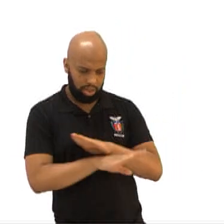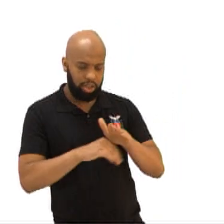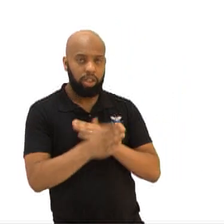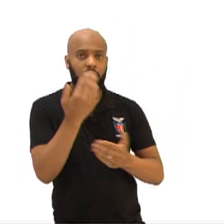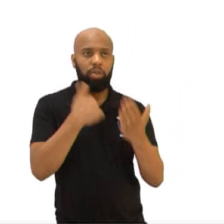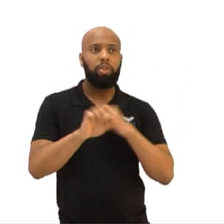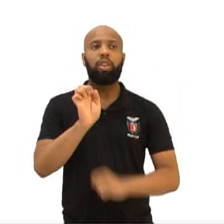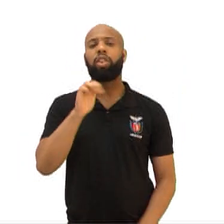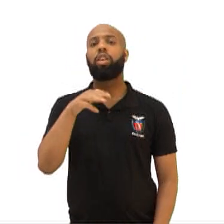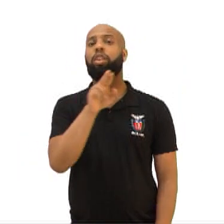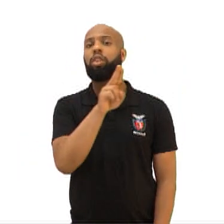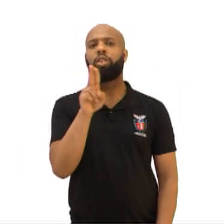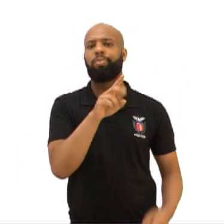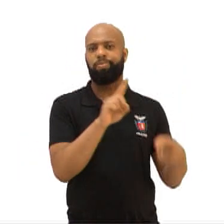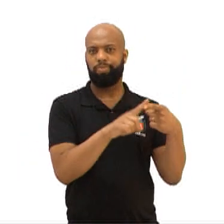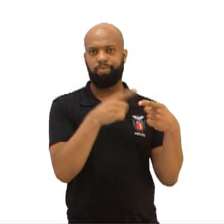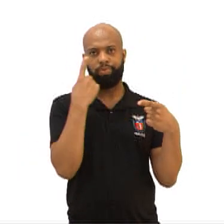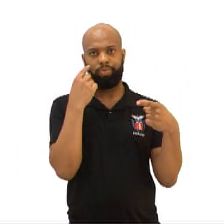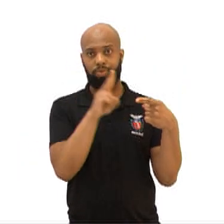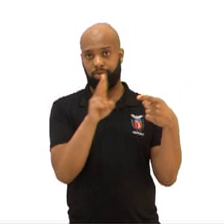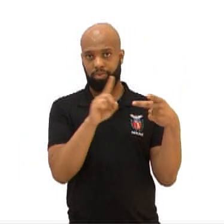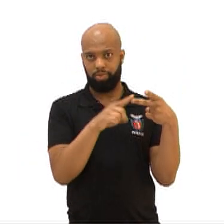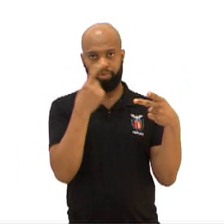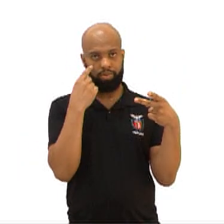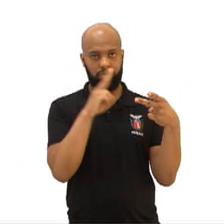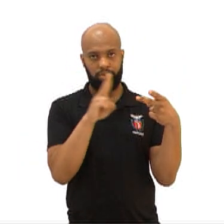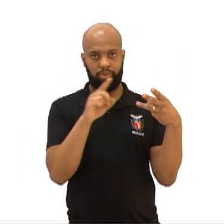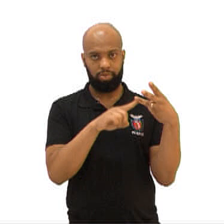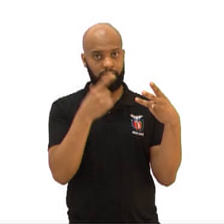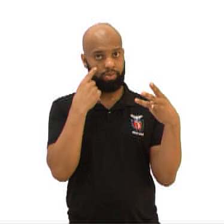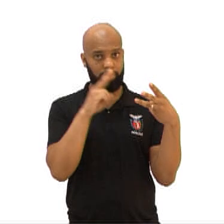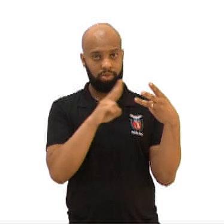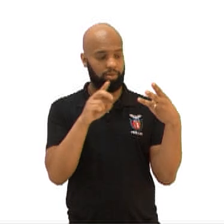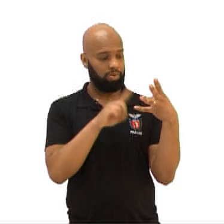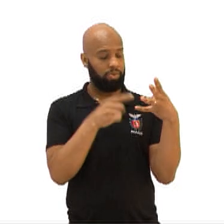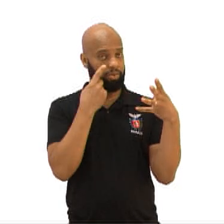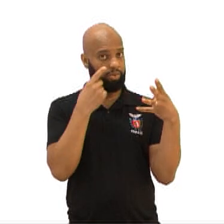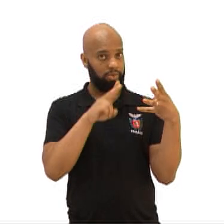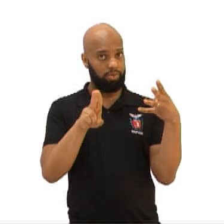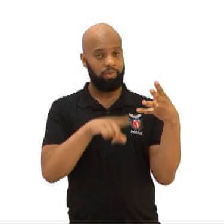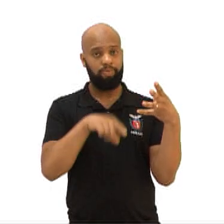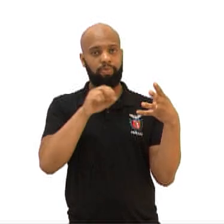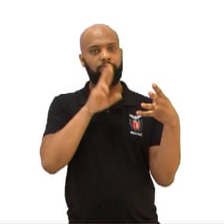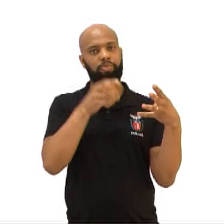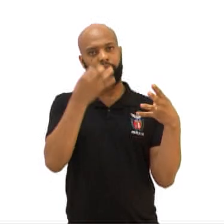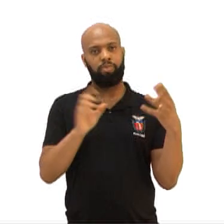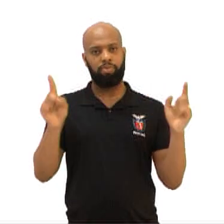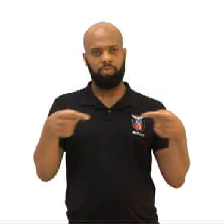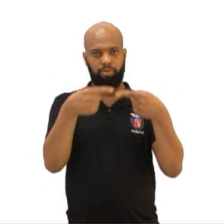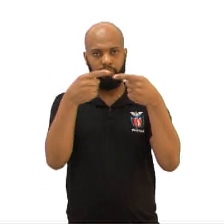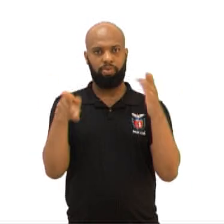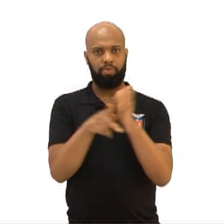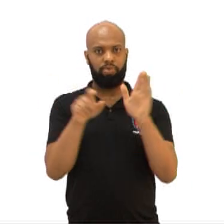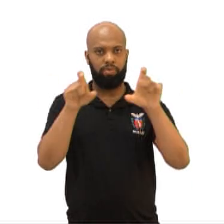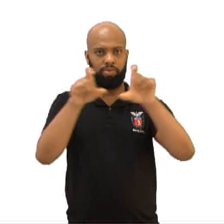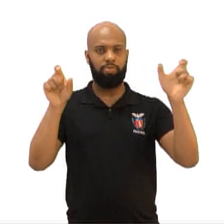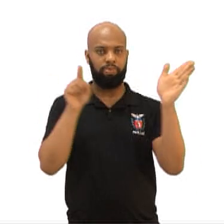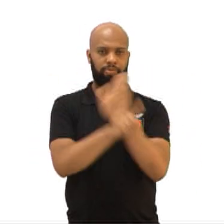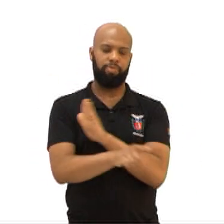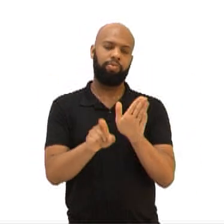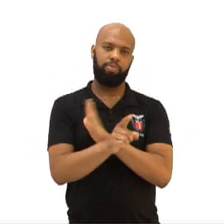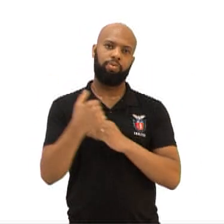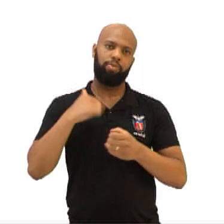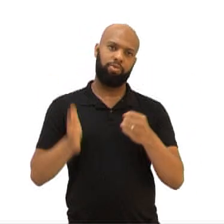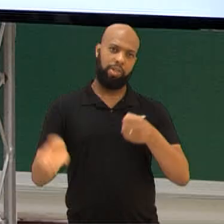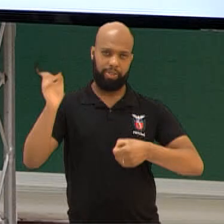prole é alternativa A, moela, alternativa B, papo, Alternativa C, proventrículo. Ou